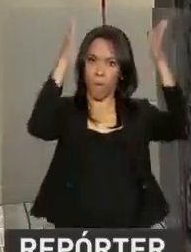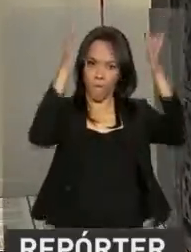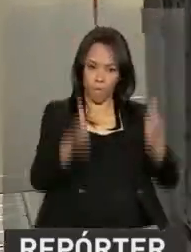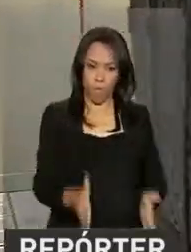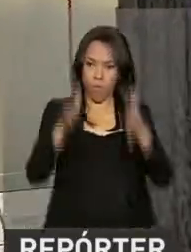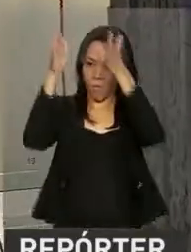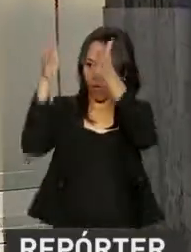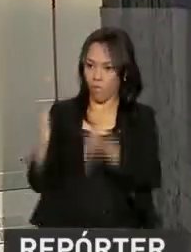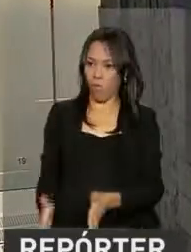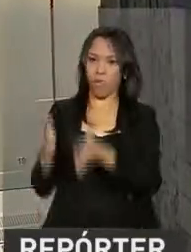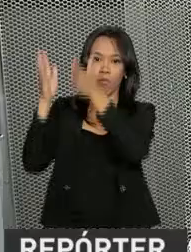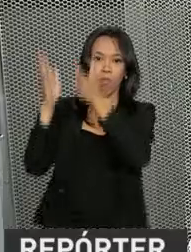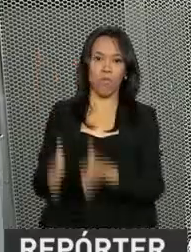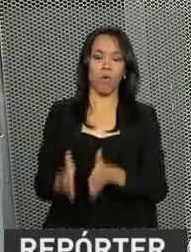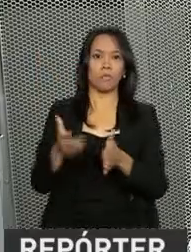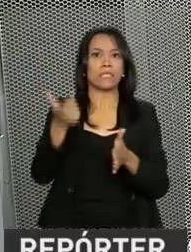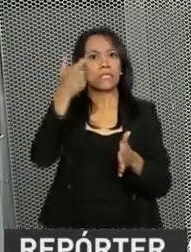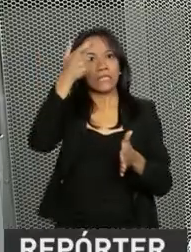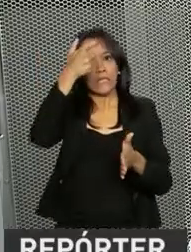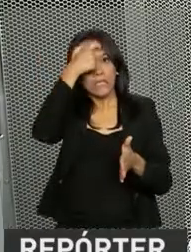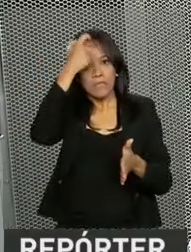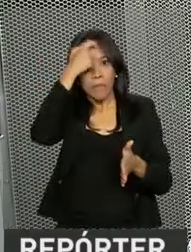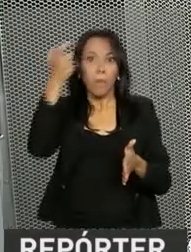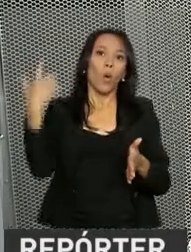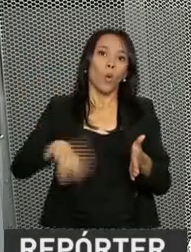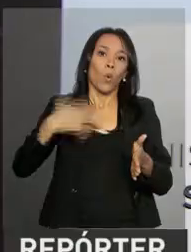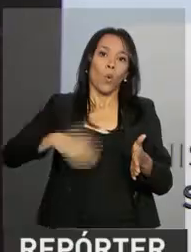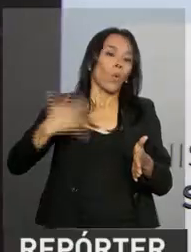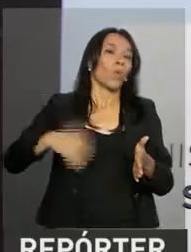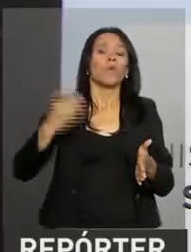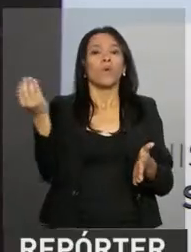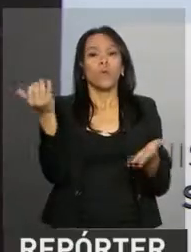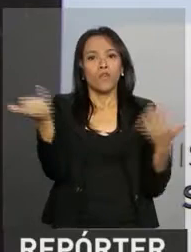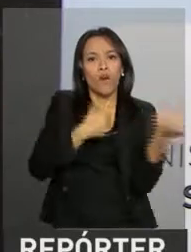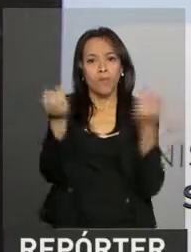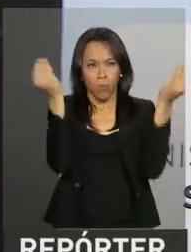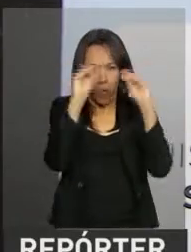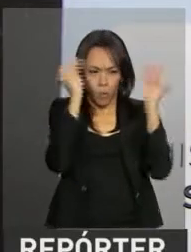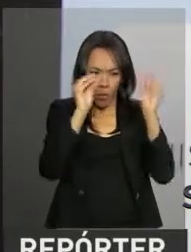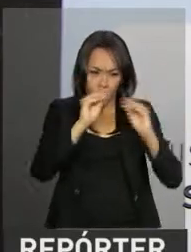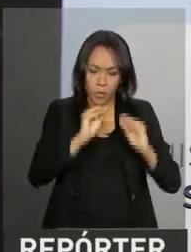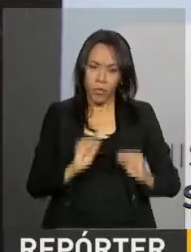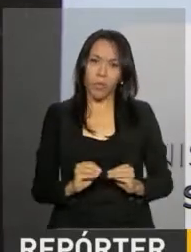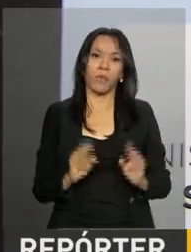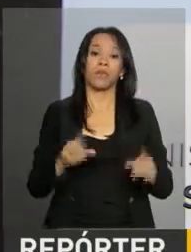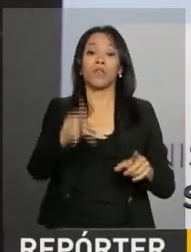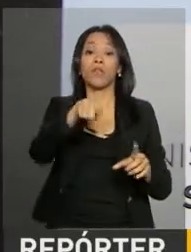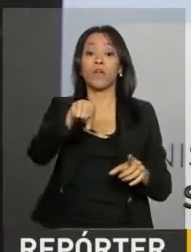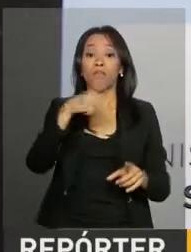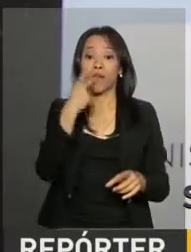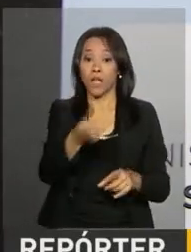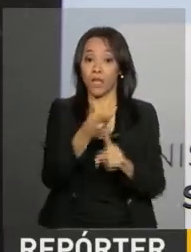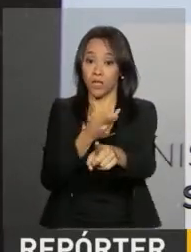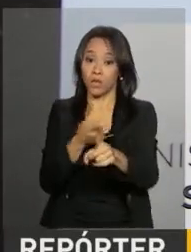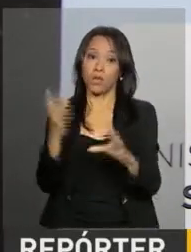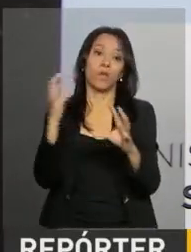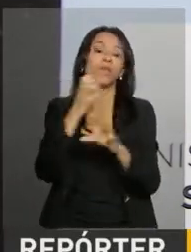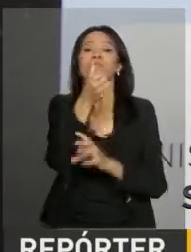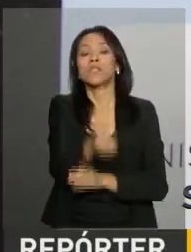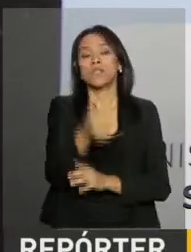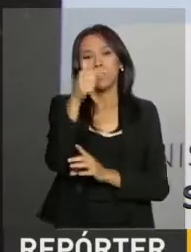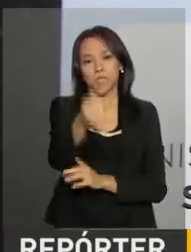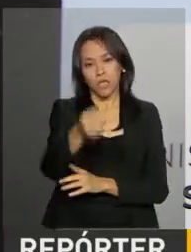dez vezes a capacidade de armazenamento de dados onde investiu us 67 bilhões nessas máquinas